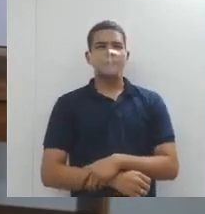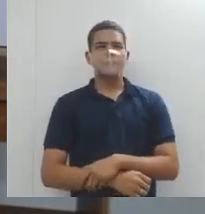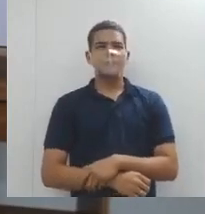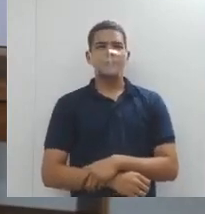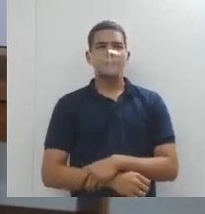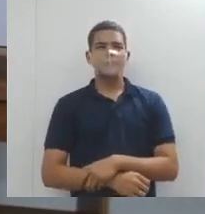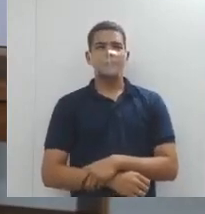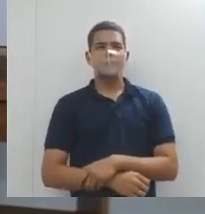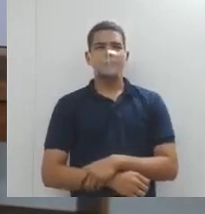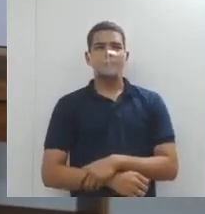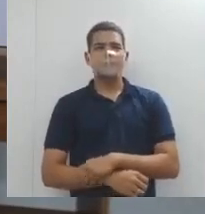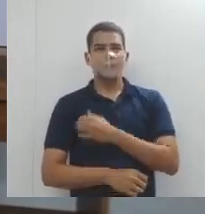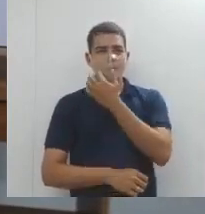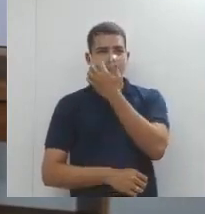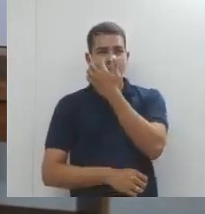Ama.